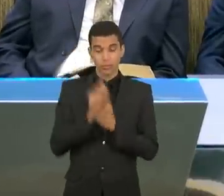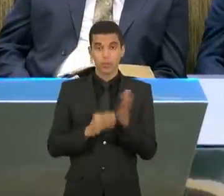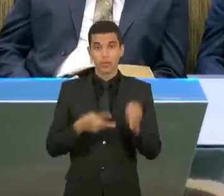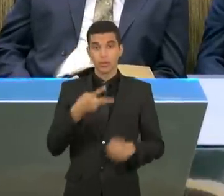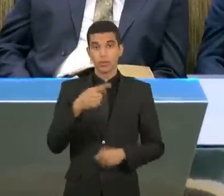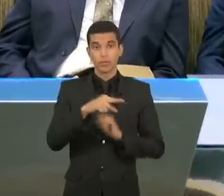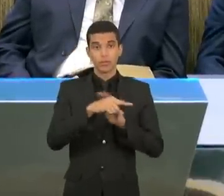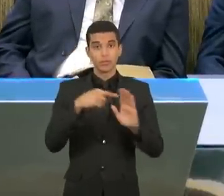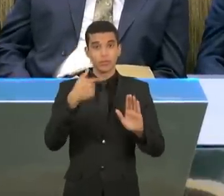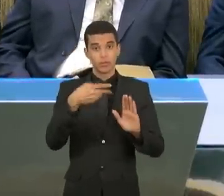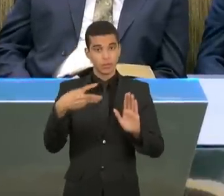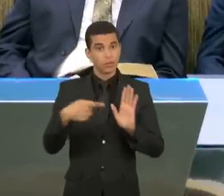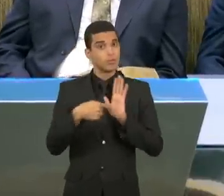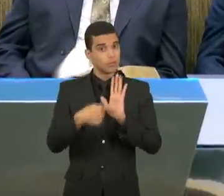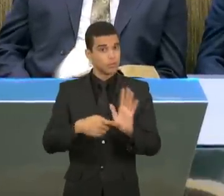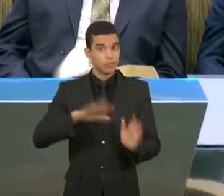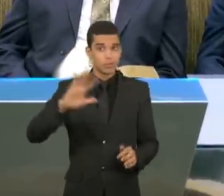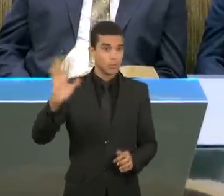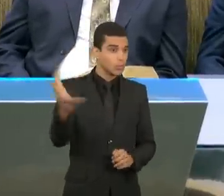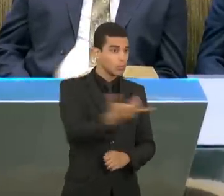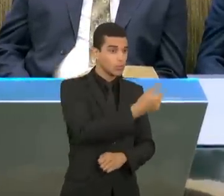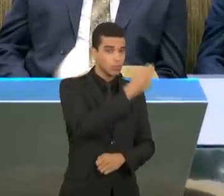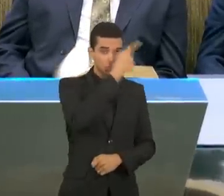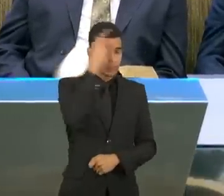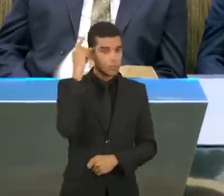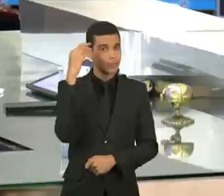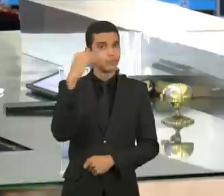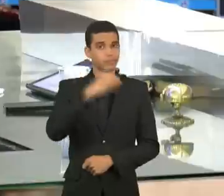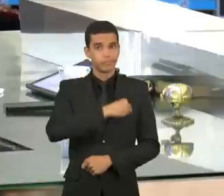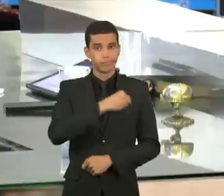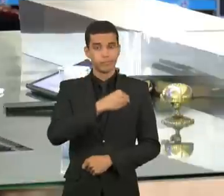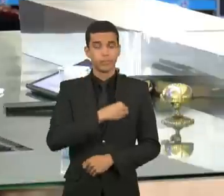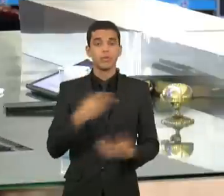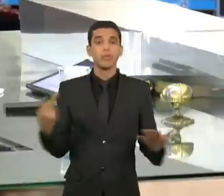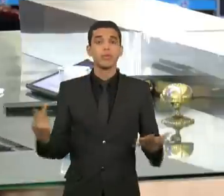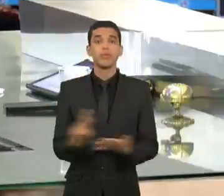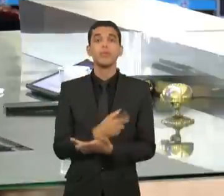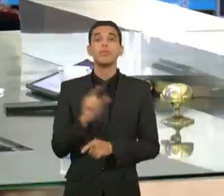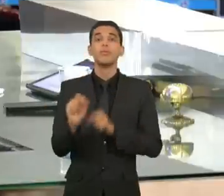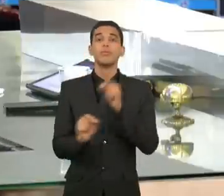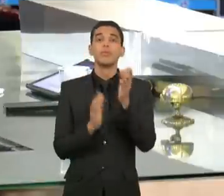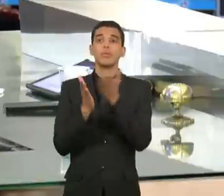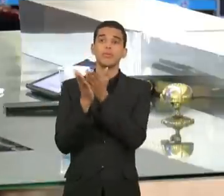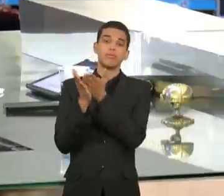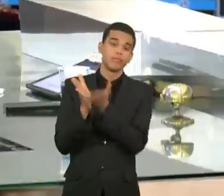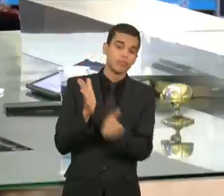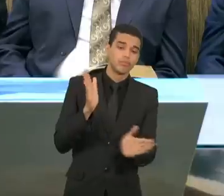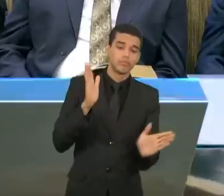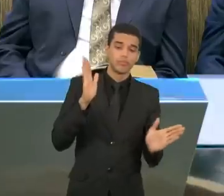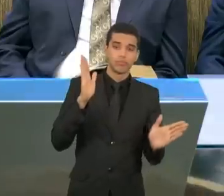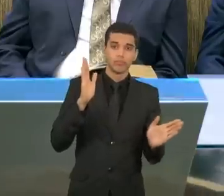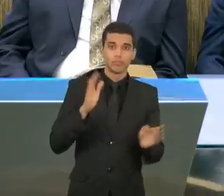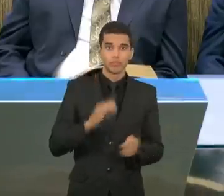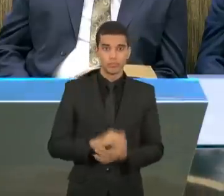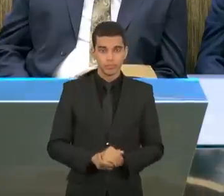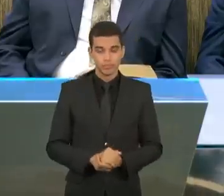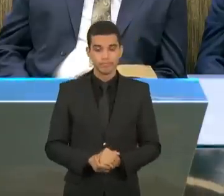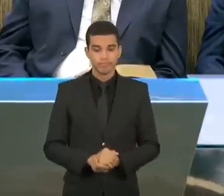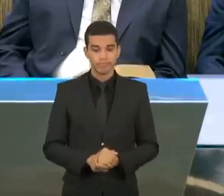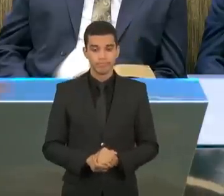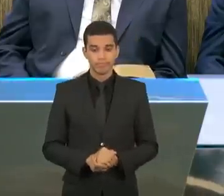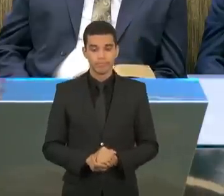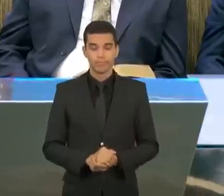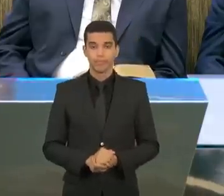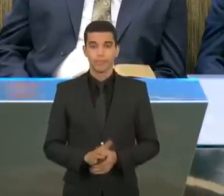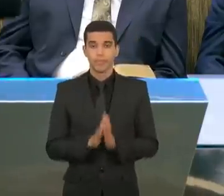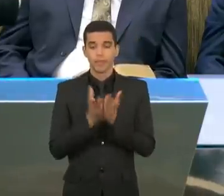que todos pecaram e destituídos estão. Eu acho lindo isso. Nenhuma palavra na Bíblia